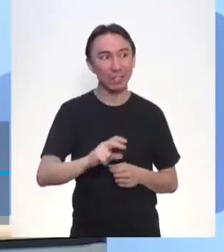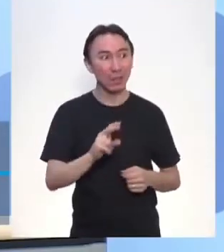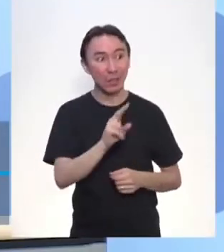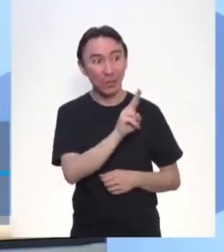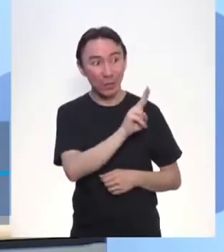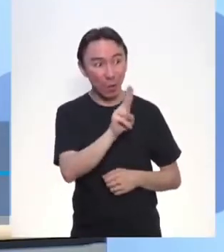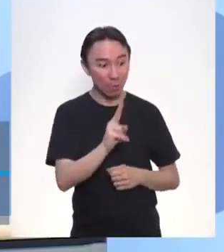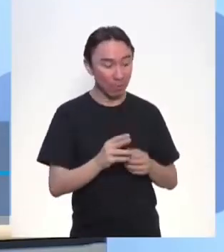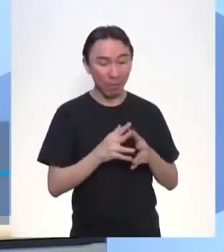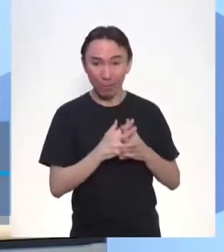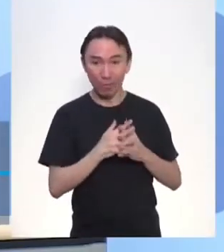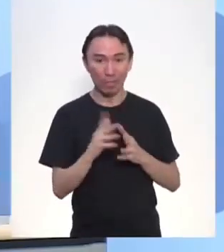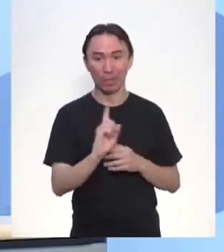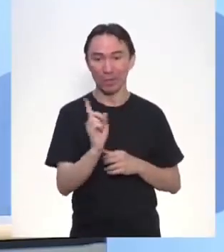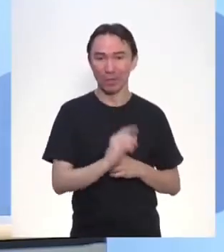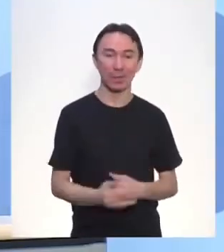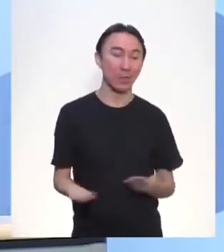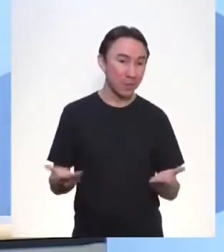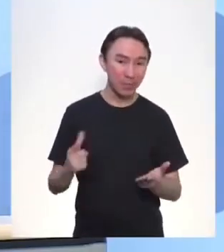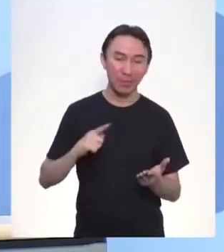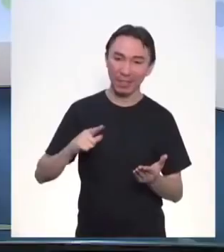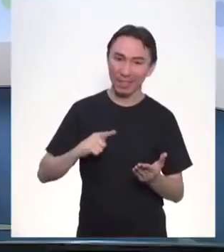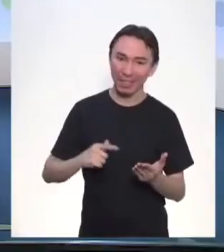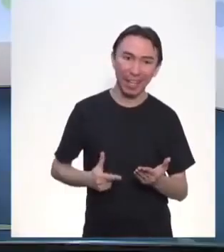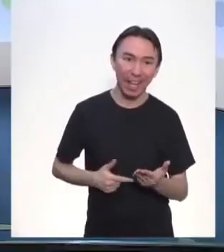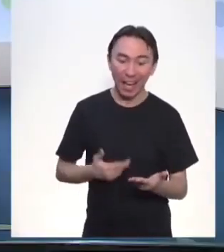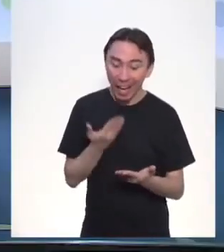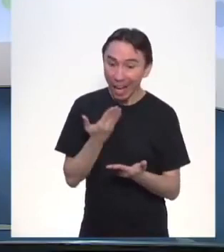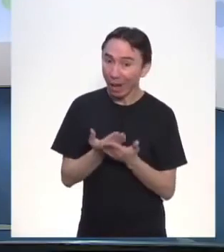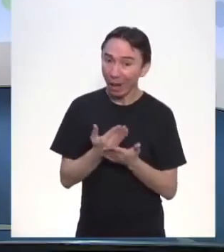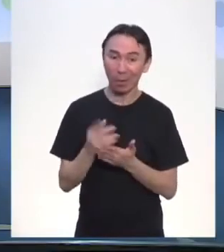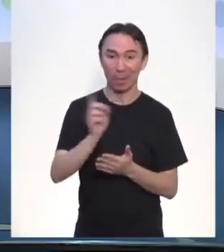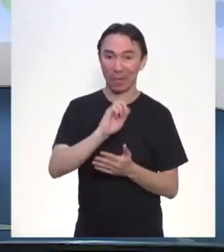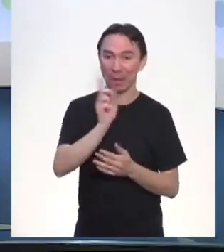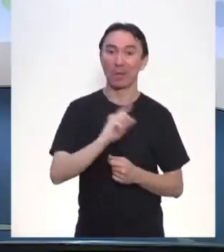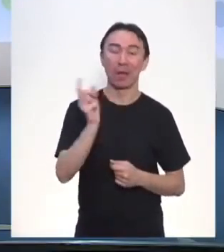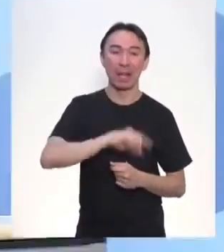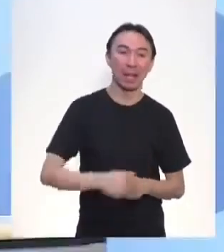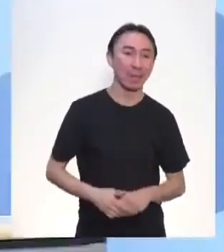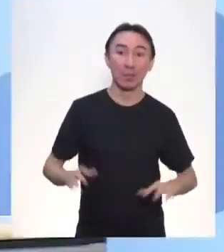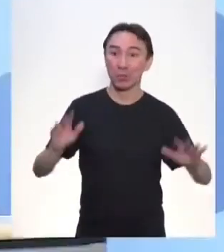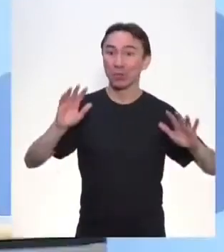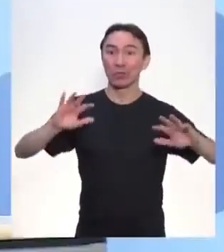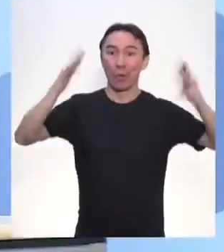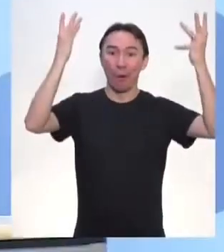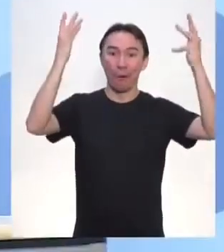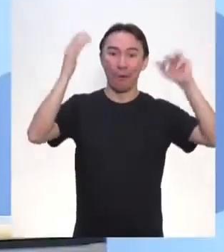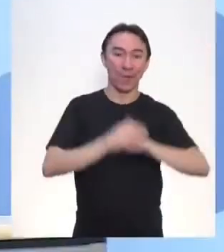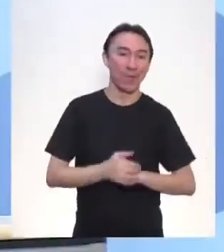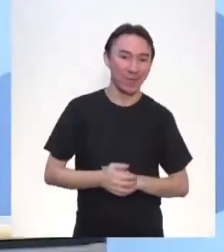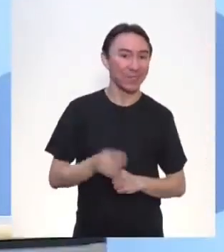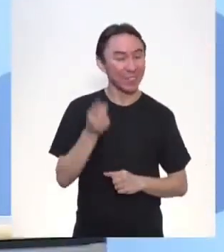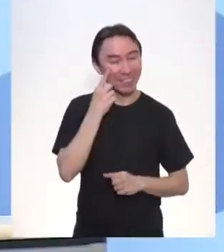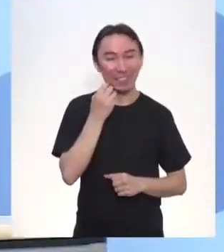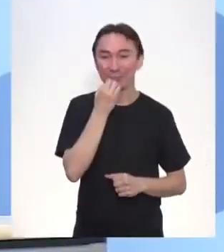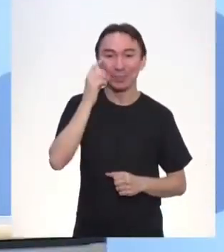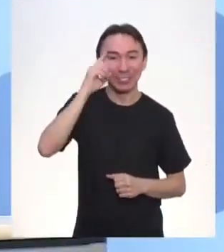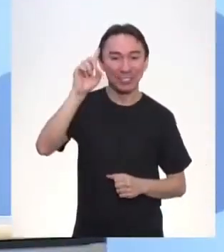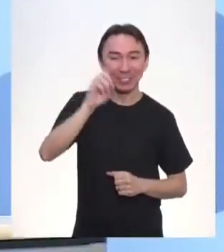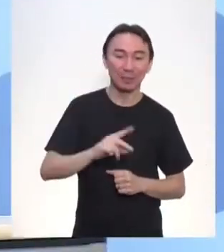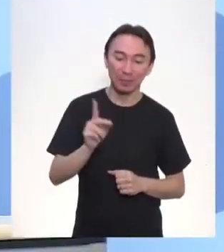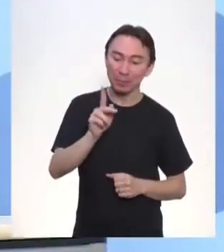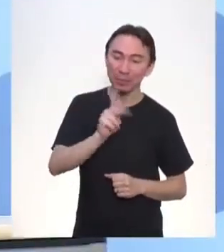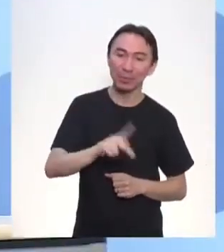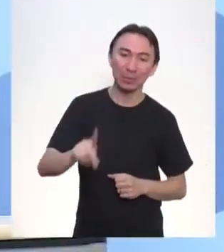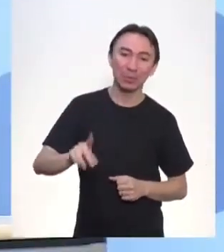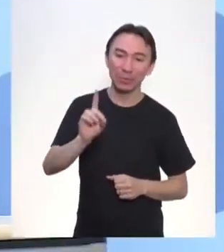especial. Não vai ser aula, vai ser show, né? Falaram para mim. Né? E eu quero mandar aí um bom dia para a professora Donizete, da Escola Estadual